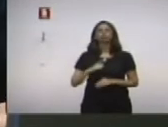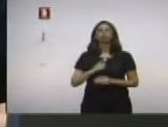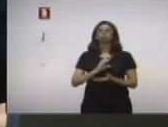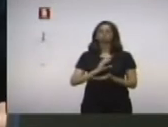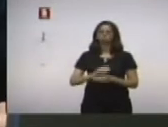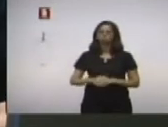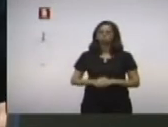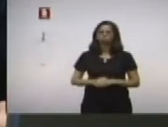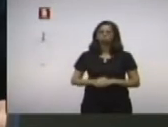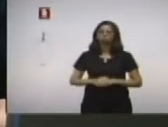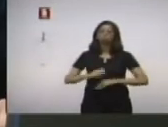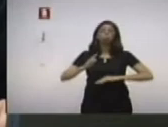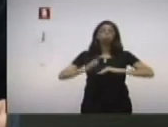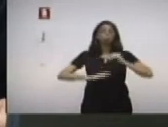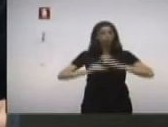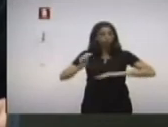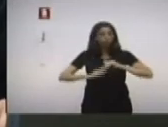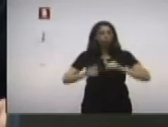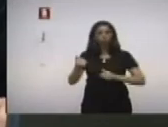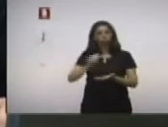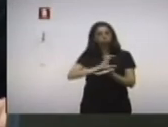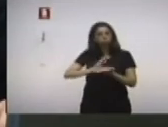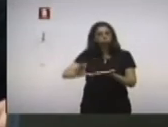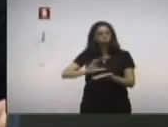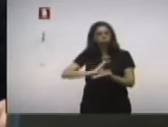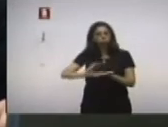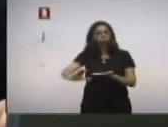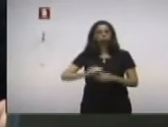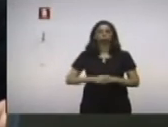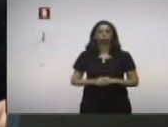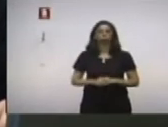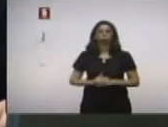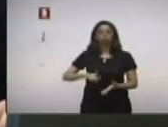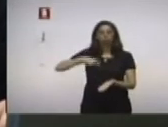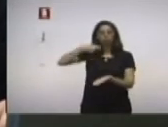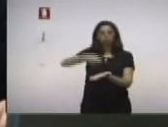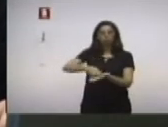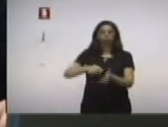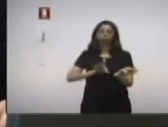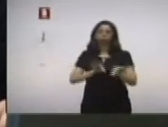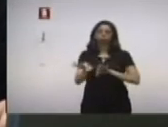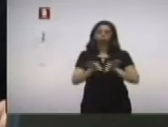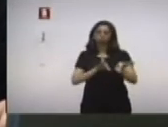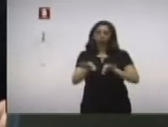recurso foi gasto com fomento de projetos